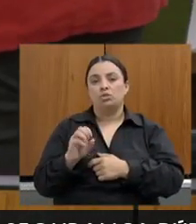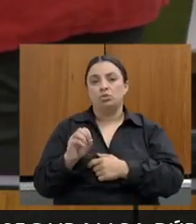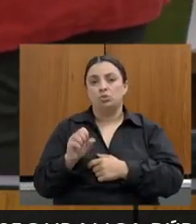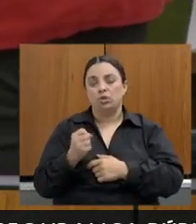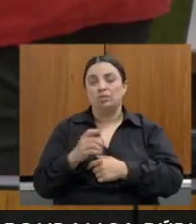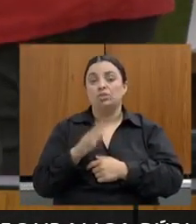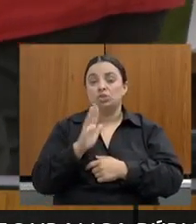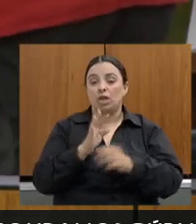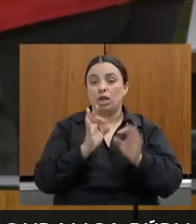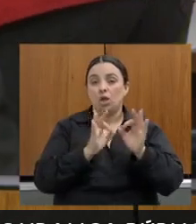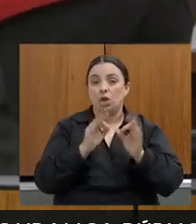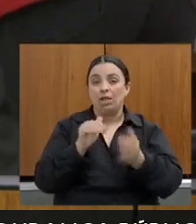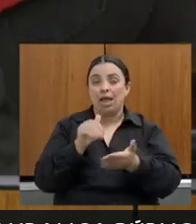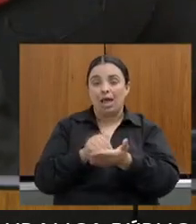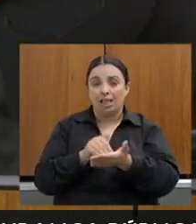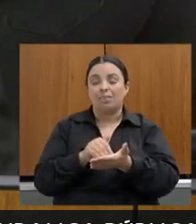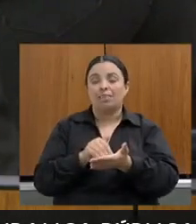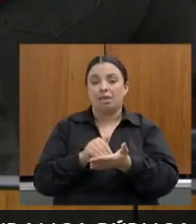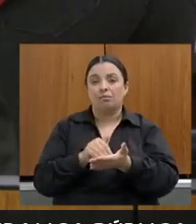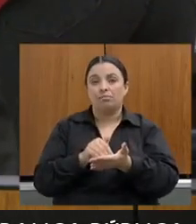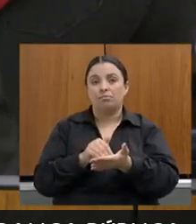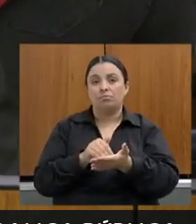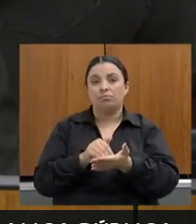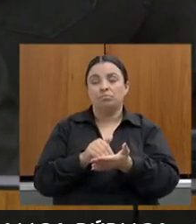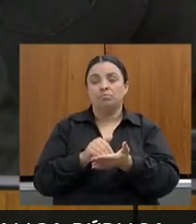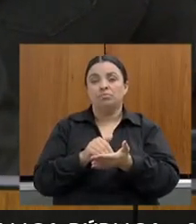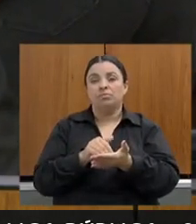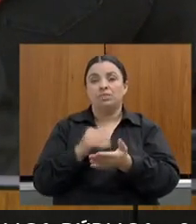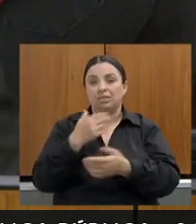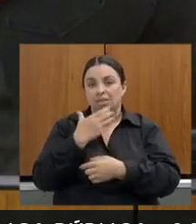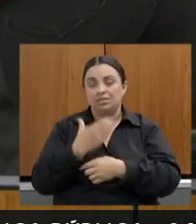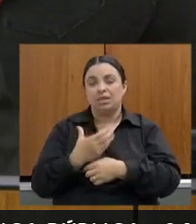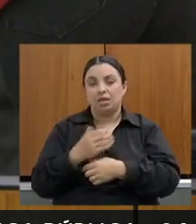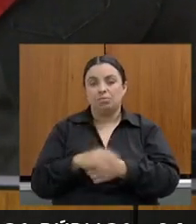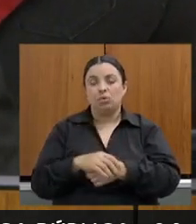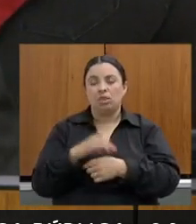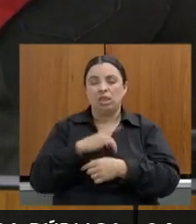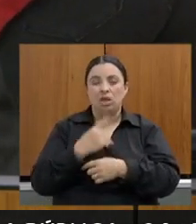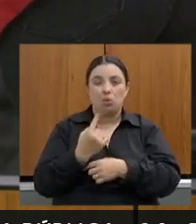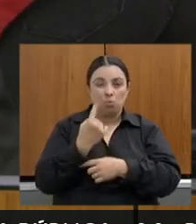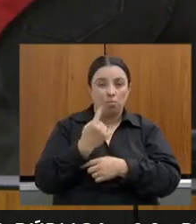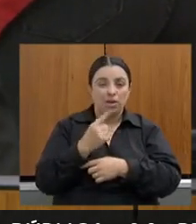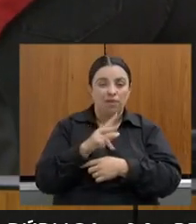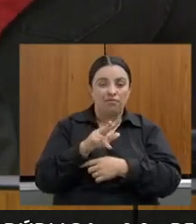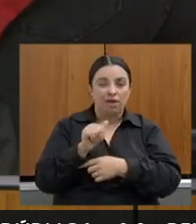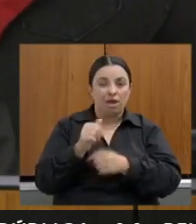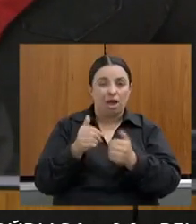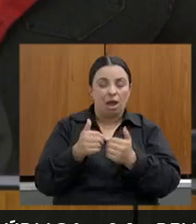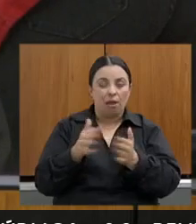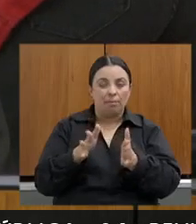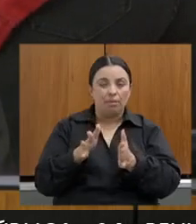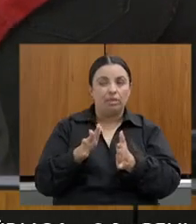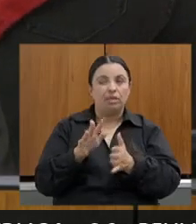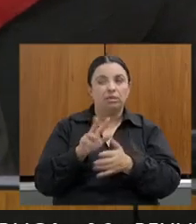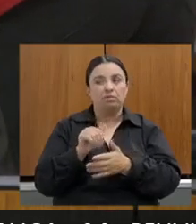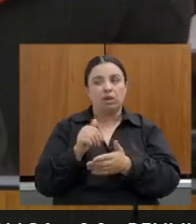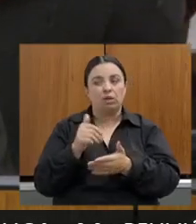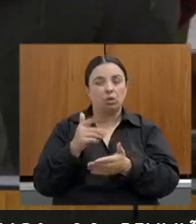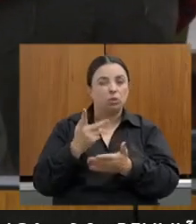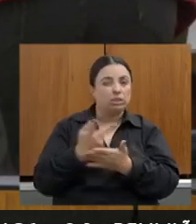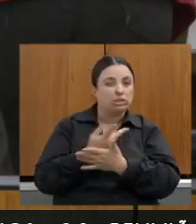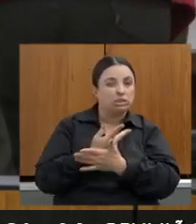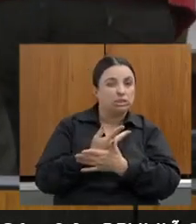uma para soltar aí em breve deve ocorrer Eu imagino que